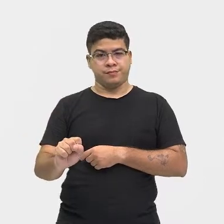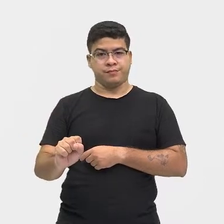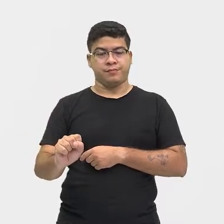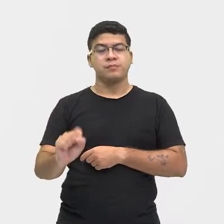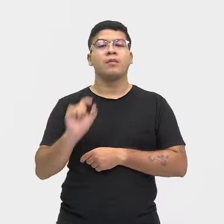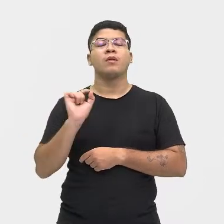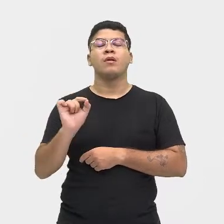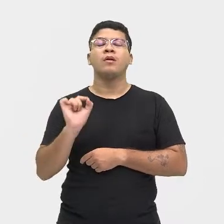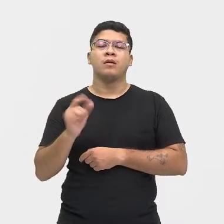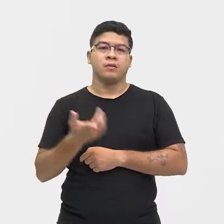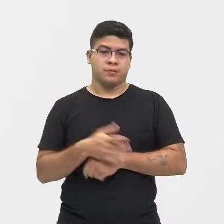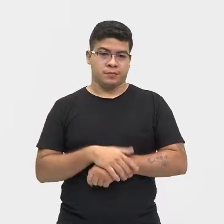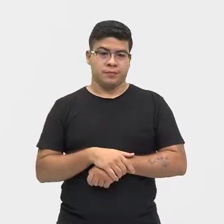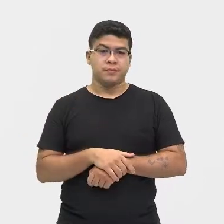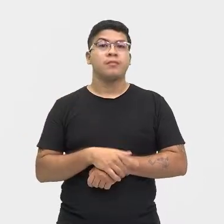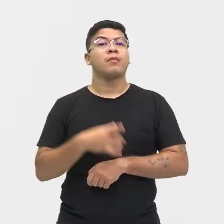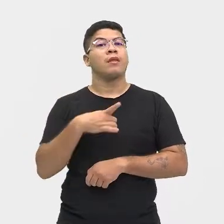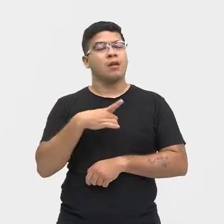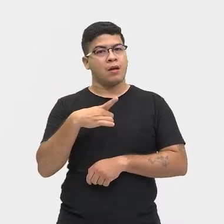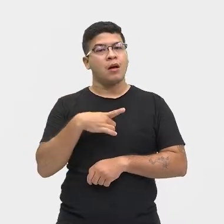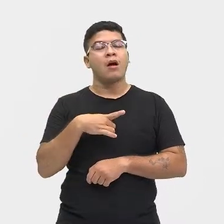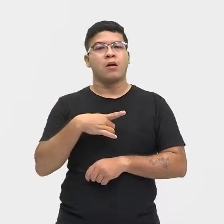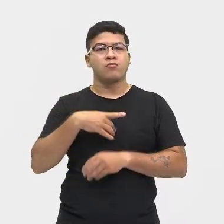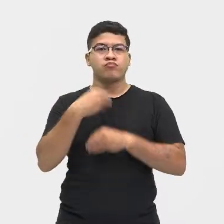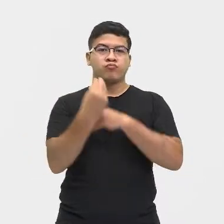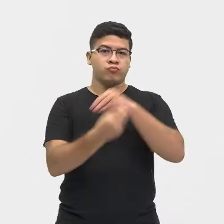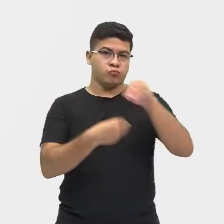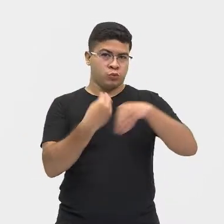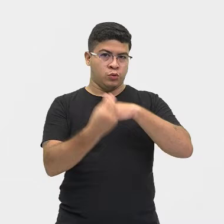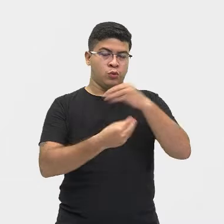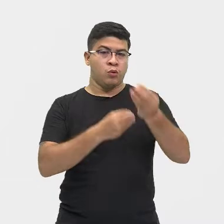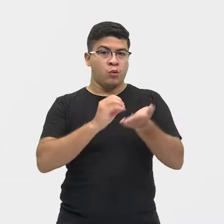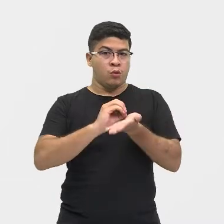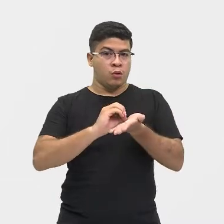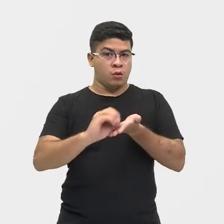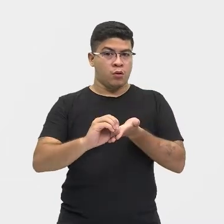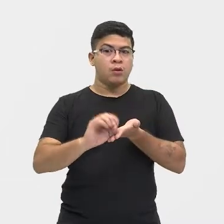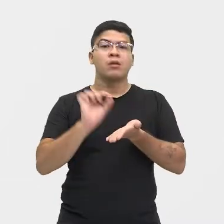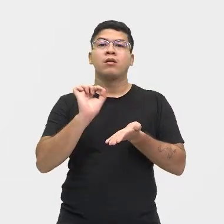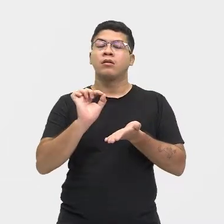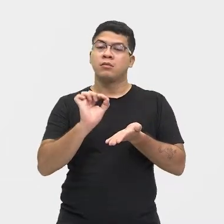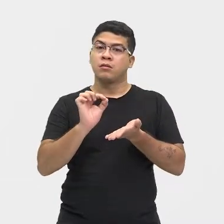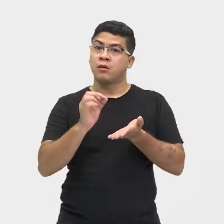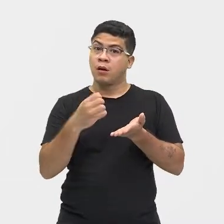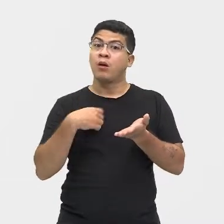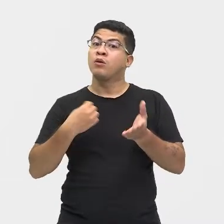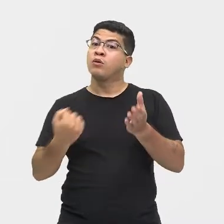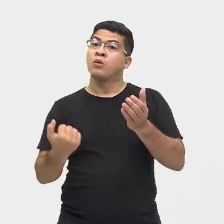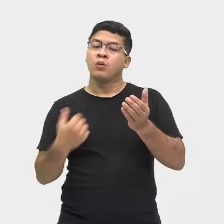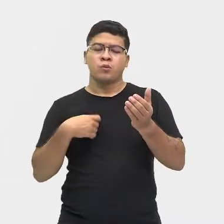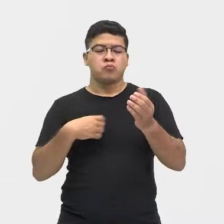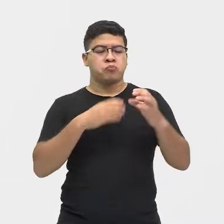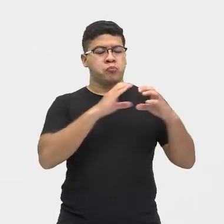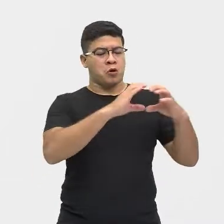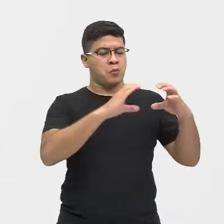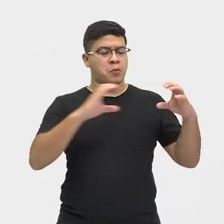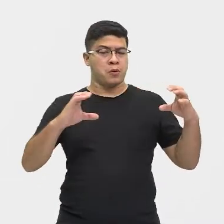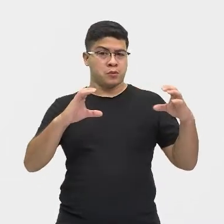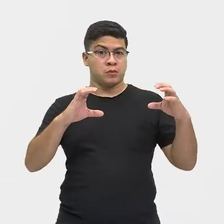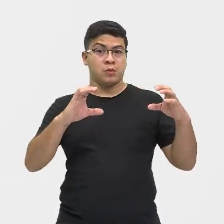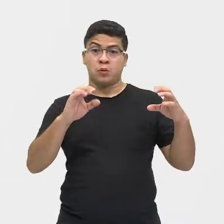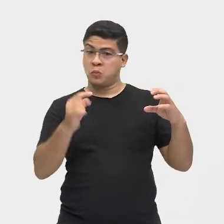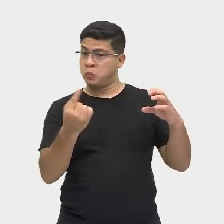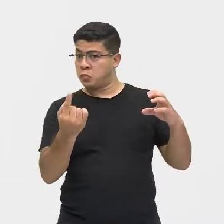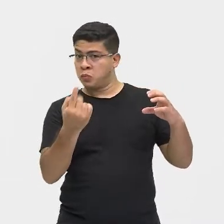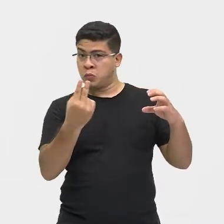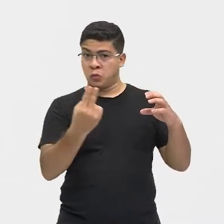As aminas são bases orgânicas que são obtidas a partir da substituição de 1, 2